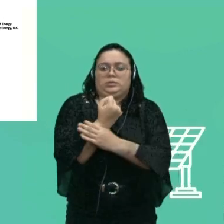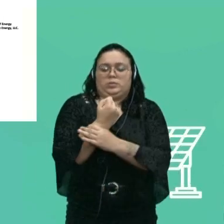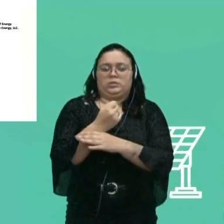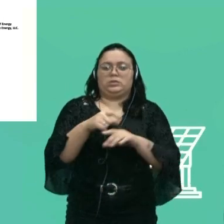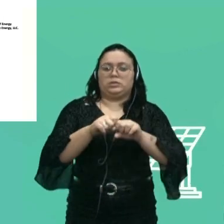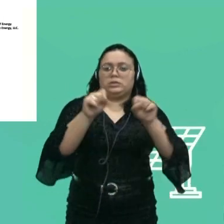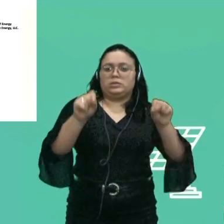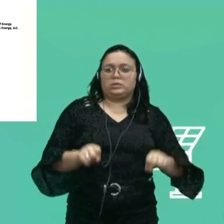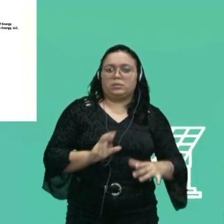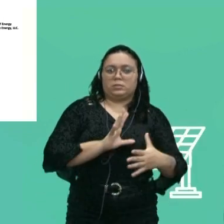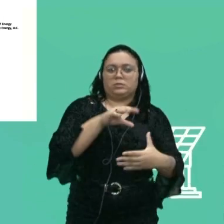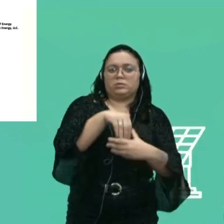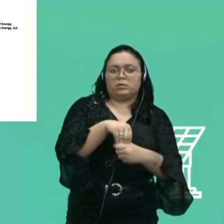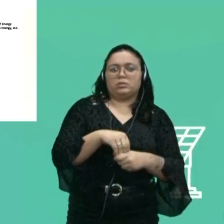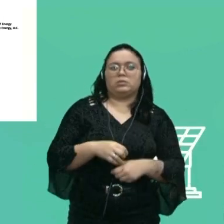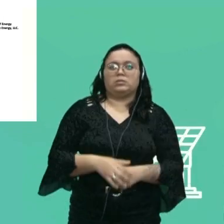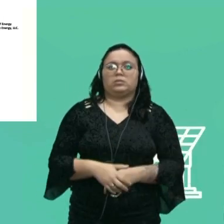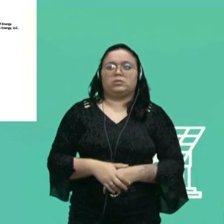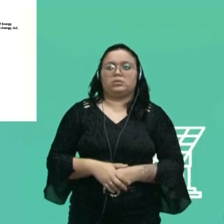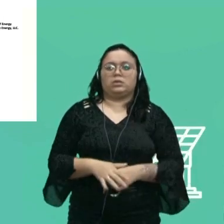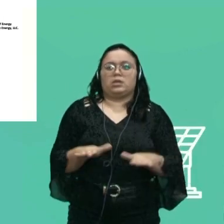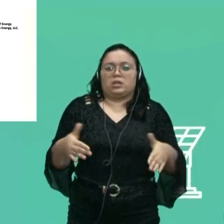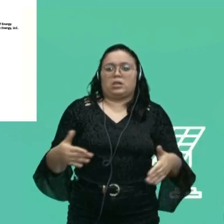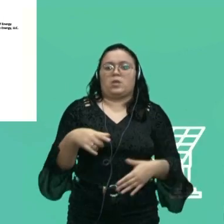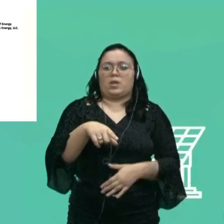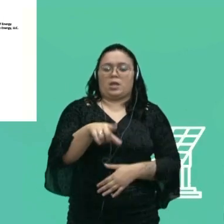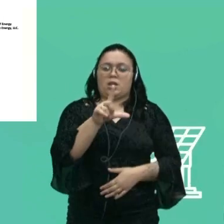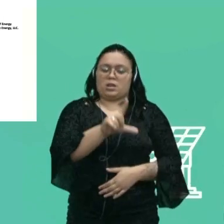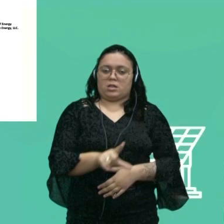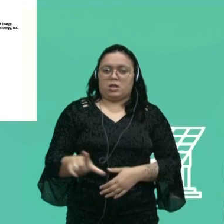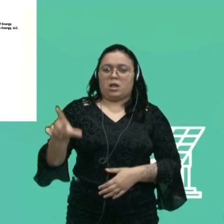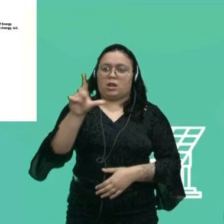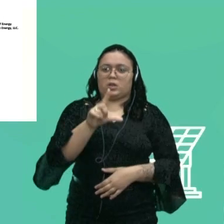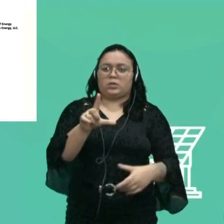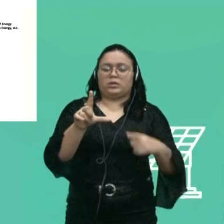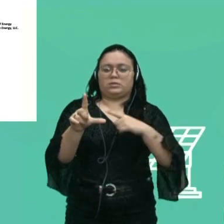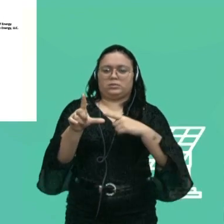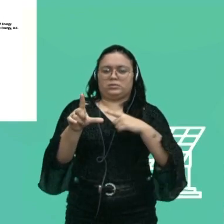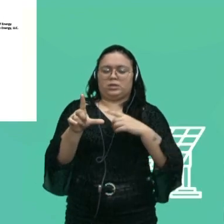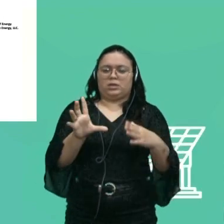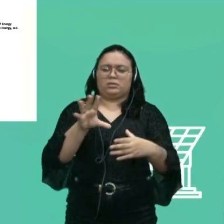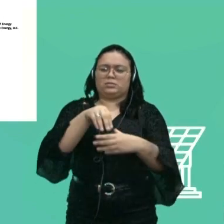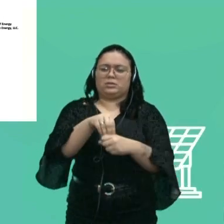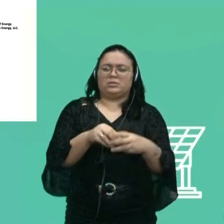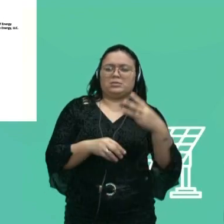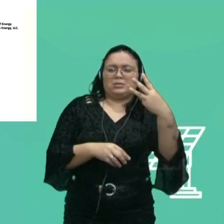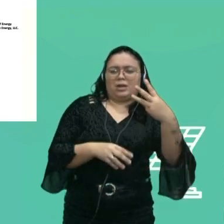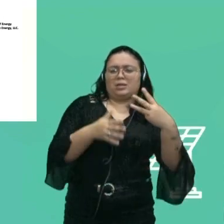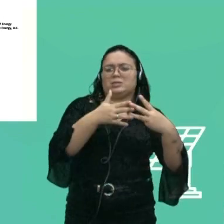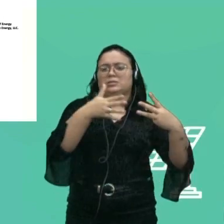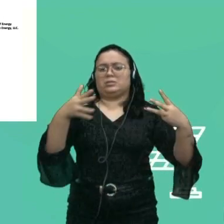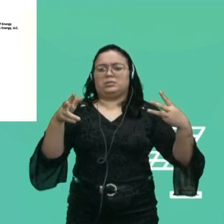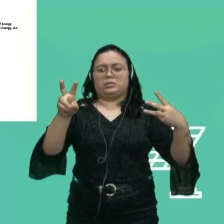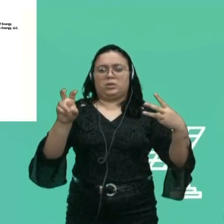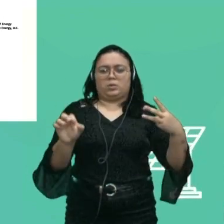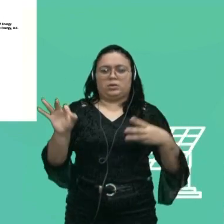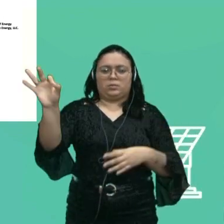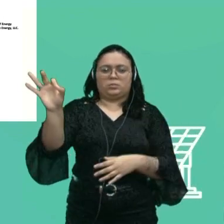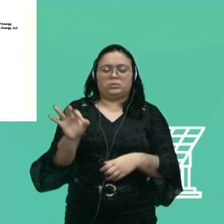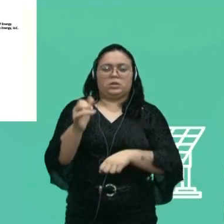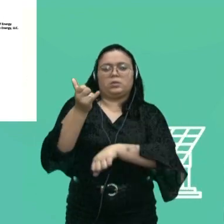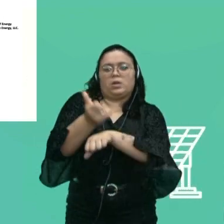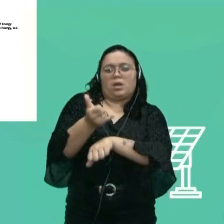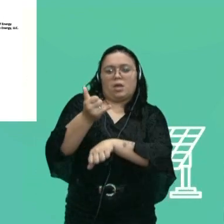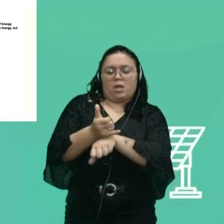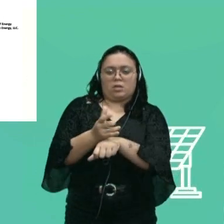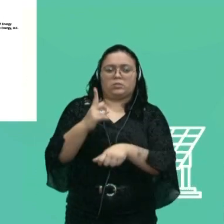sistema. Então, a literatura tem muita variabilidade, vai de 3% até 50% para tubulações em aço. Os